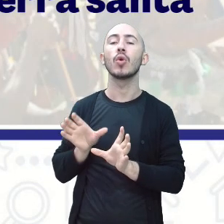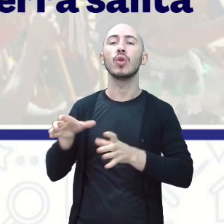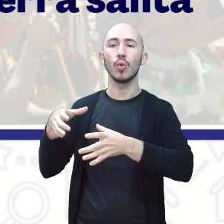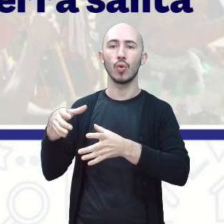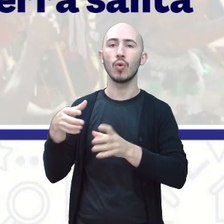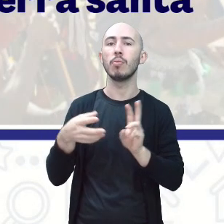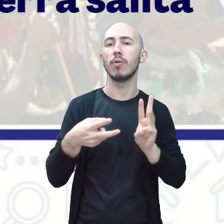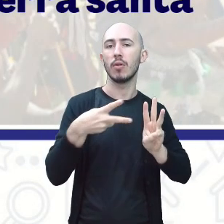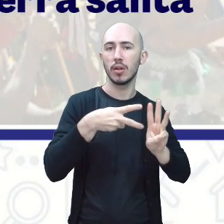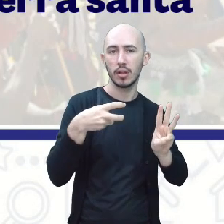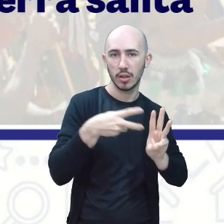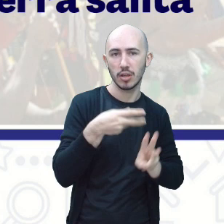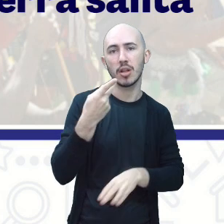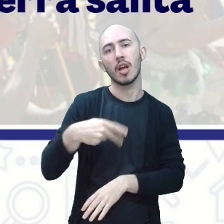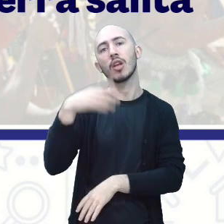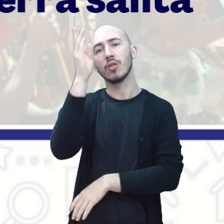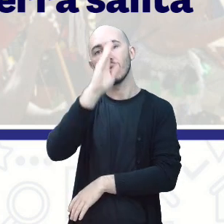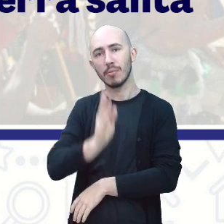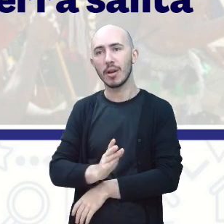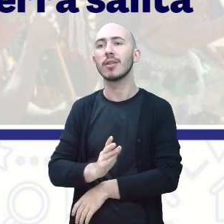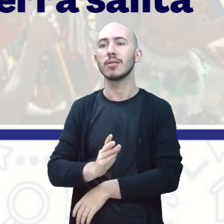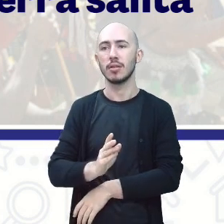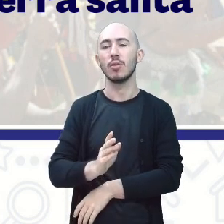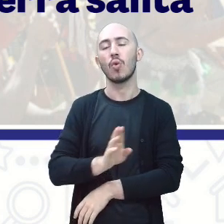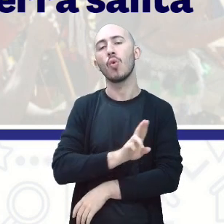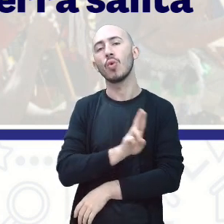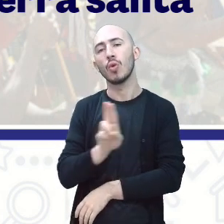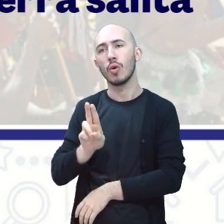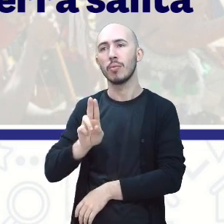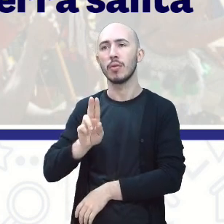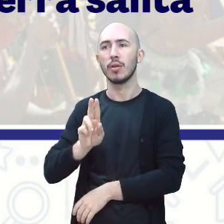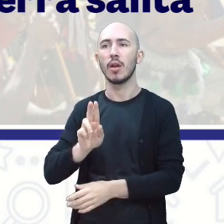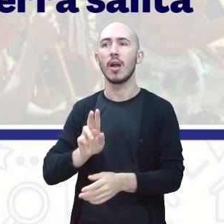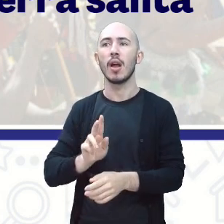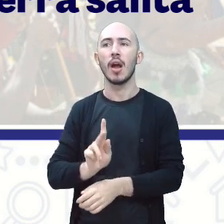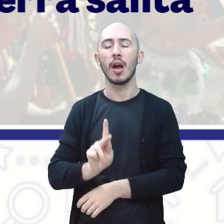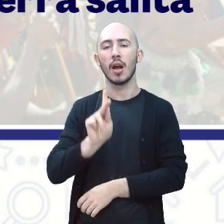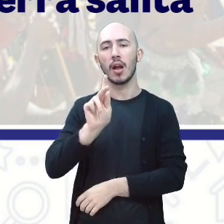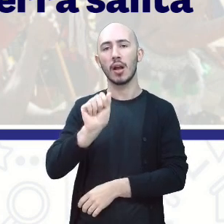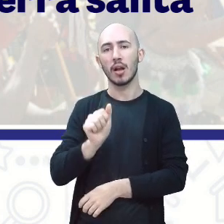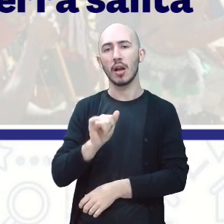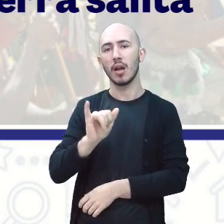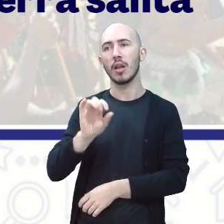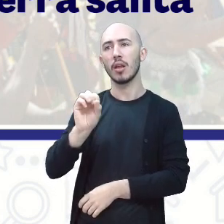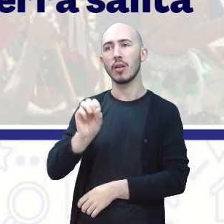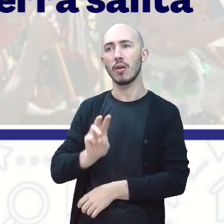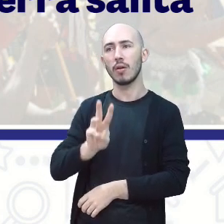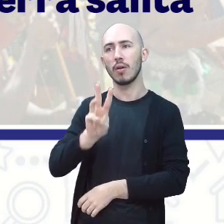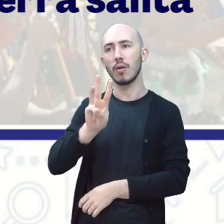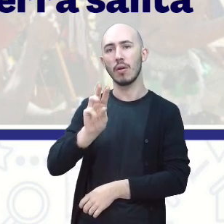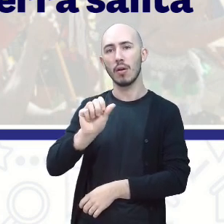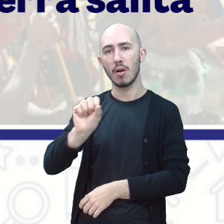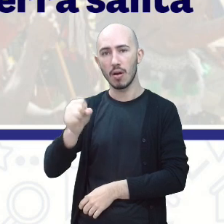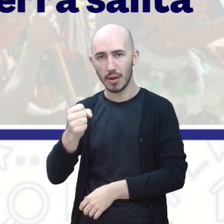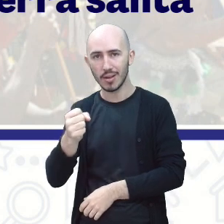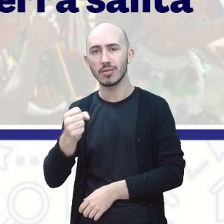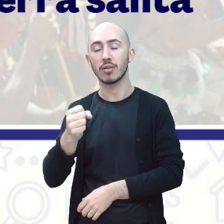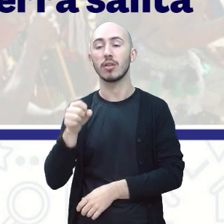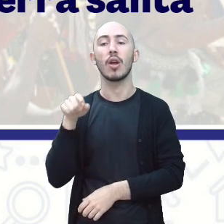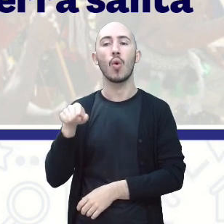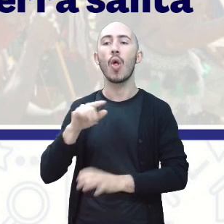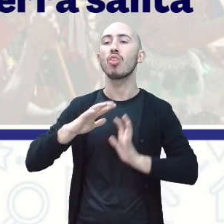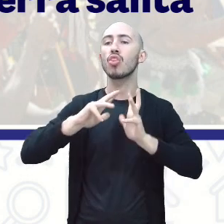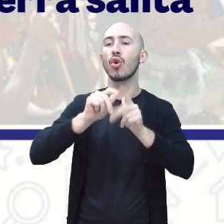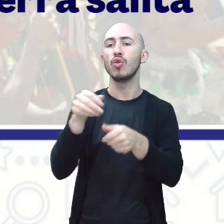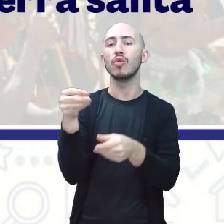Kaiowá, que vive na floresta tropical. Eles cometeram suicídio em massa como um protesto contra o governo que estava a tentar tirar